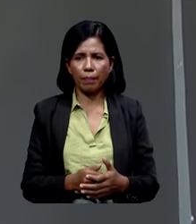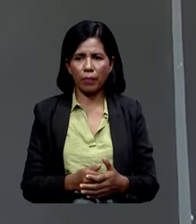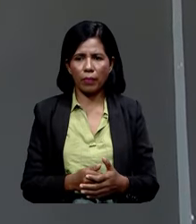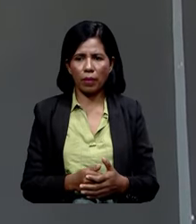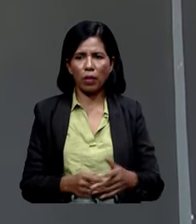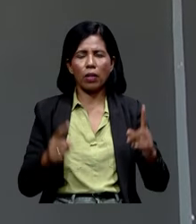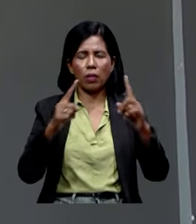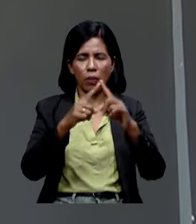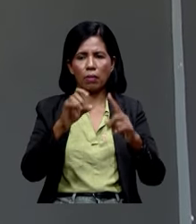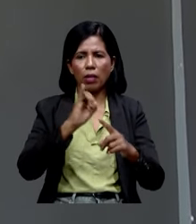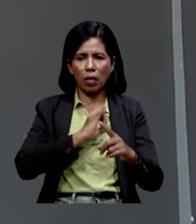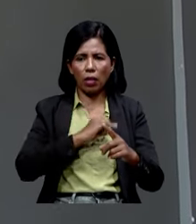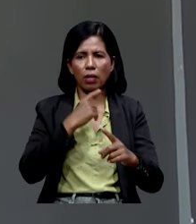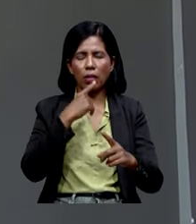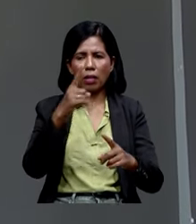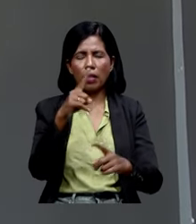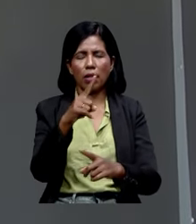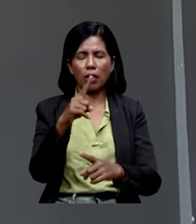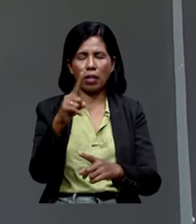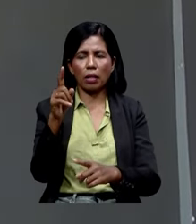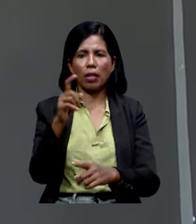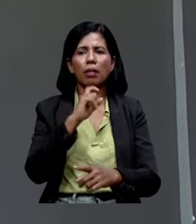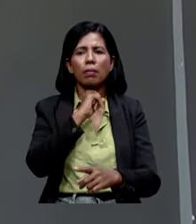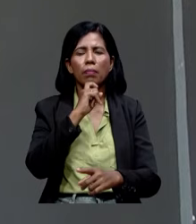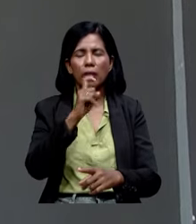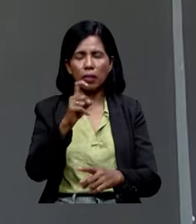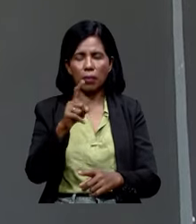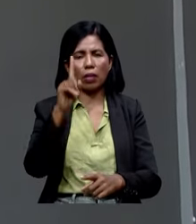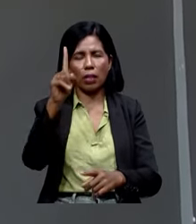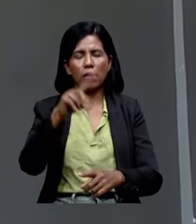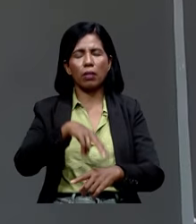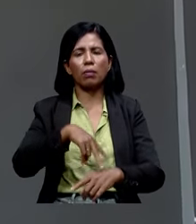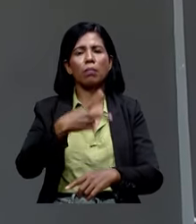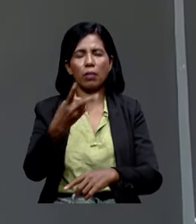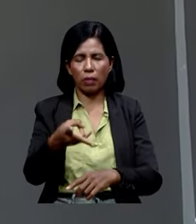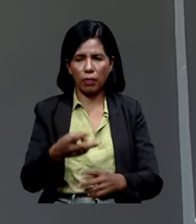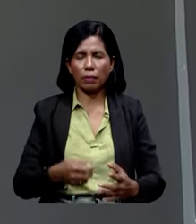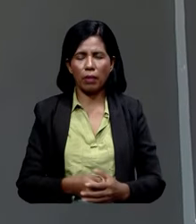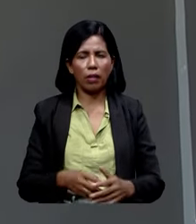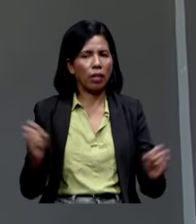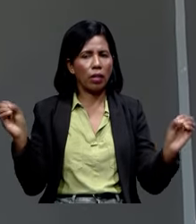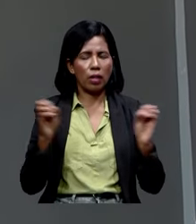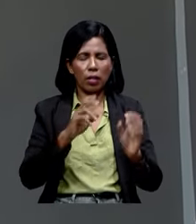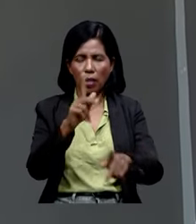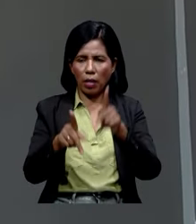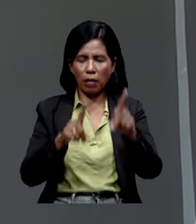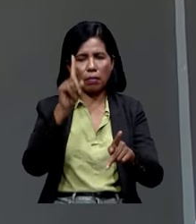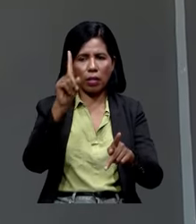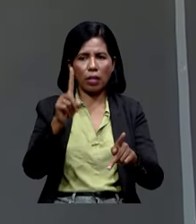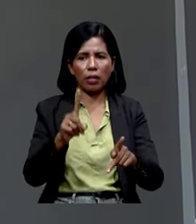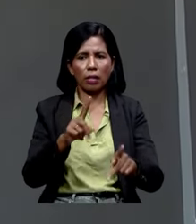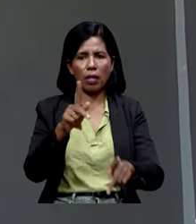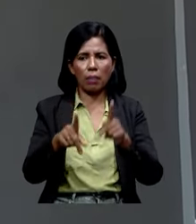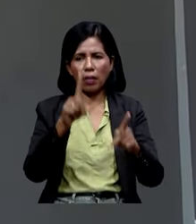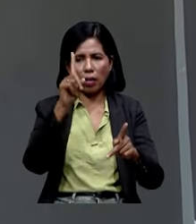to me hau katak dihan airi ne idi daktoha e la ia povo ida